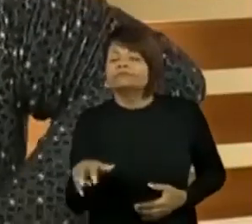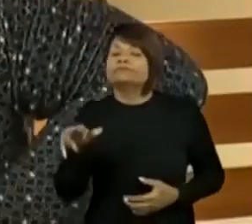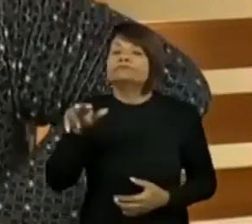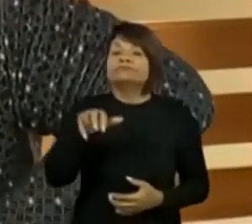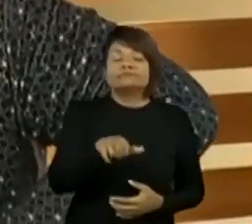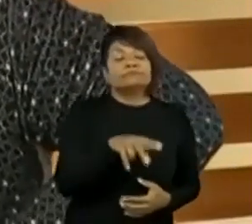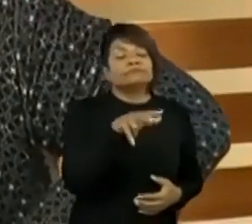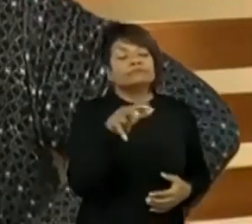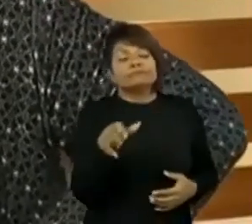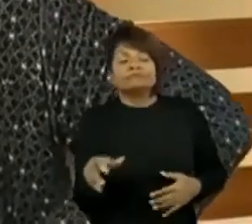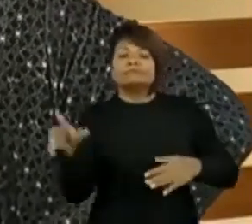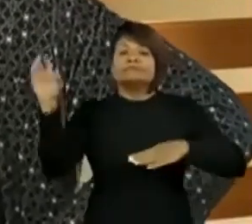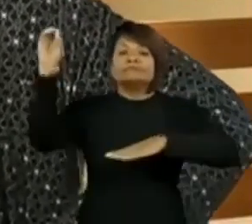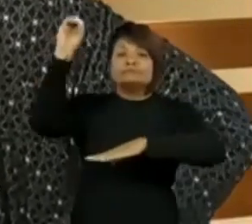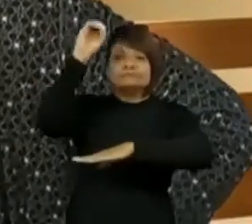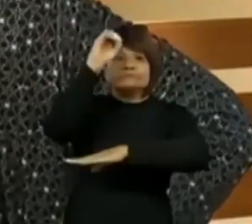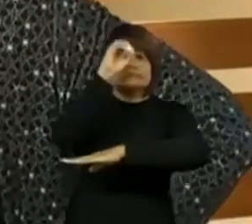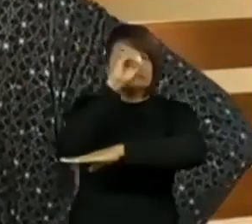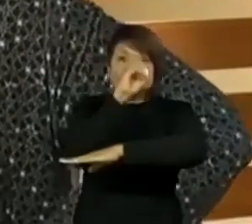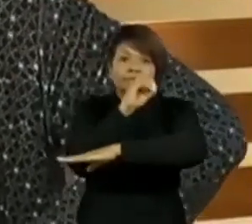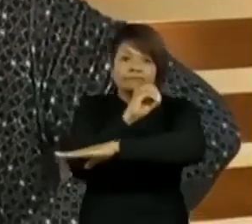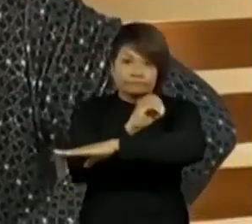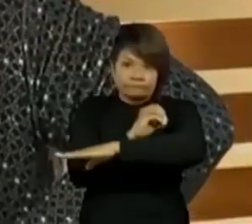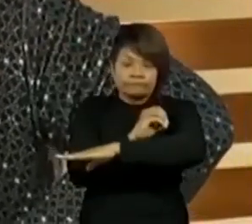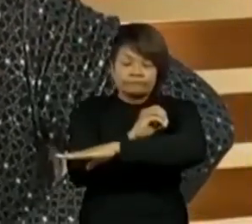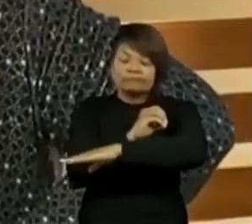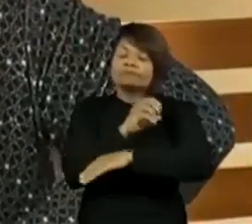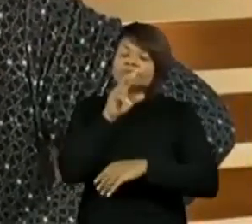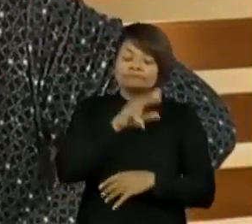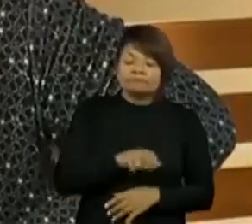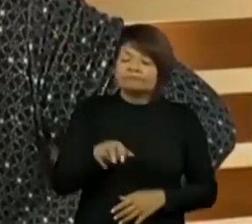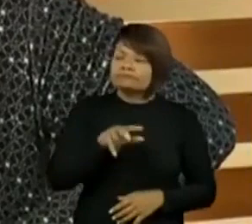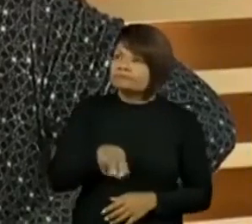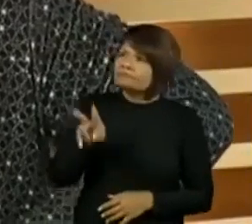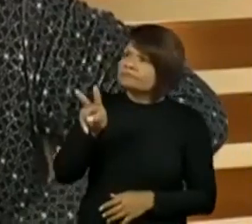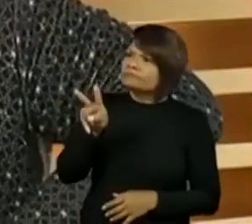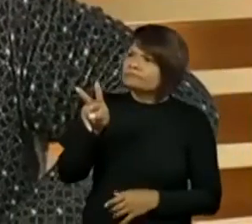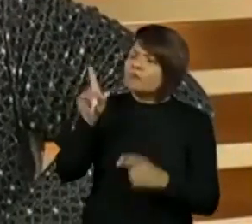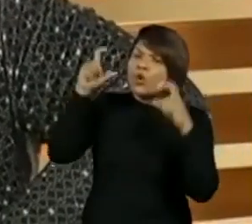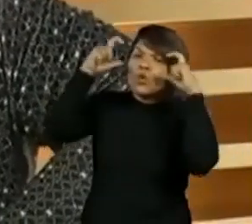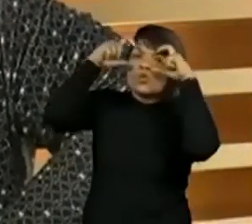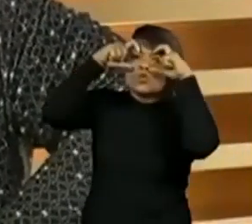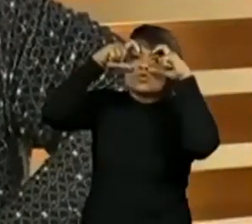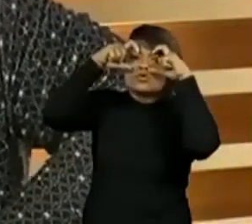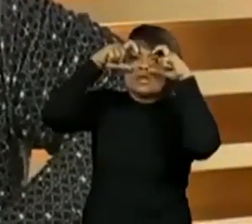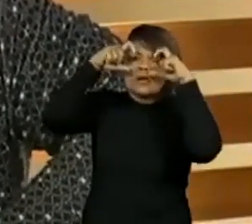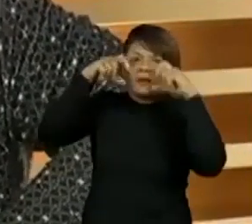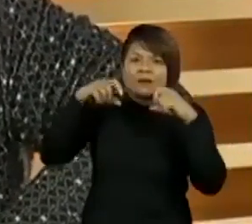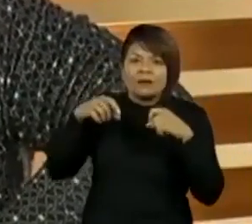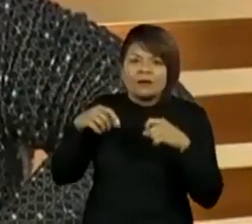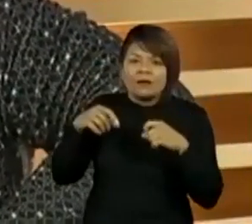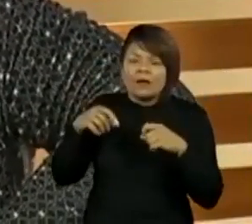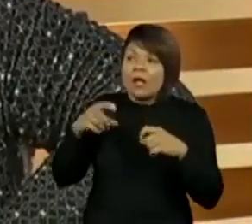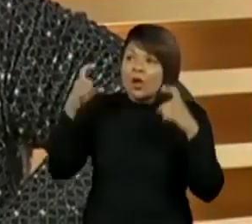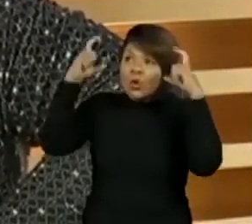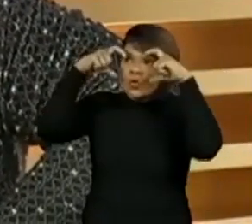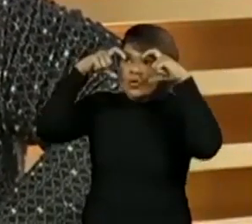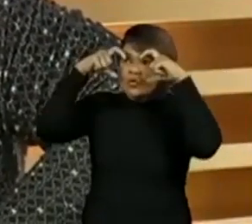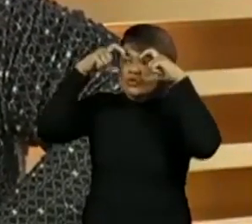Ao final do dia, ela encontrou a coruja. A coruja estava dormindo.